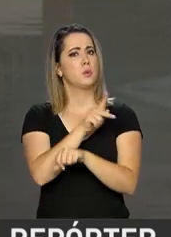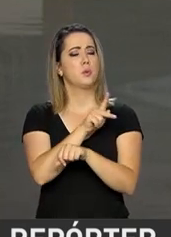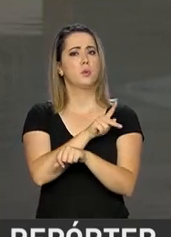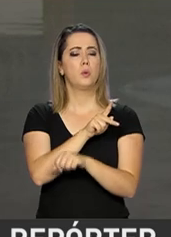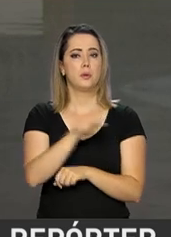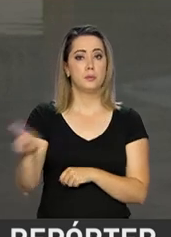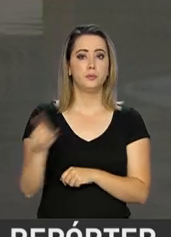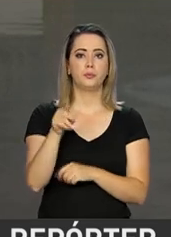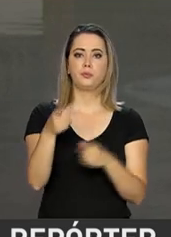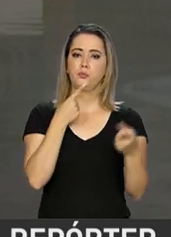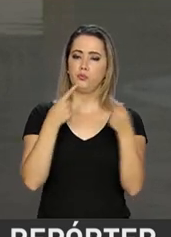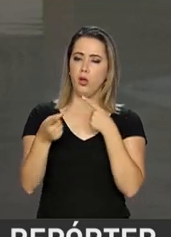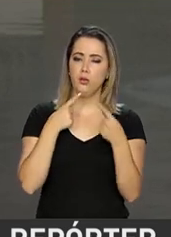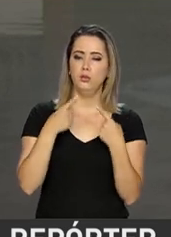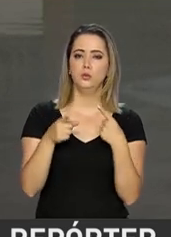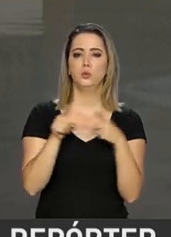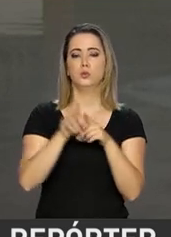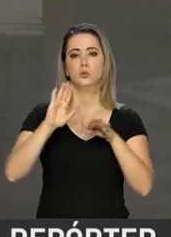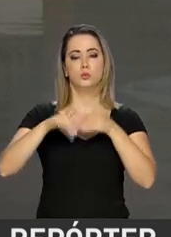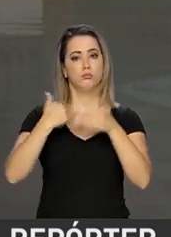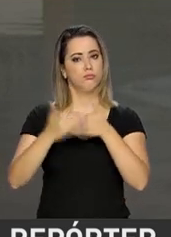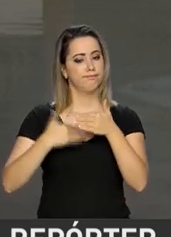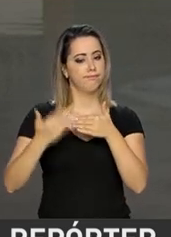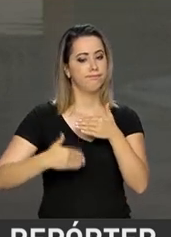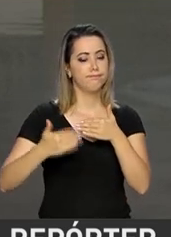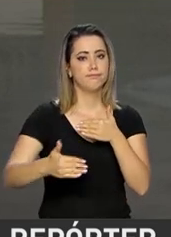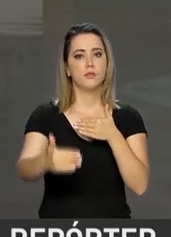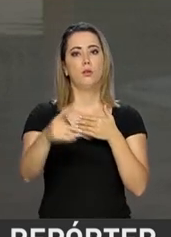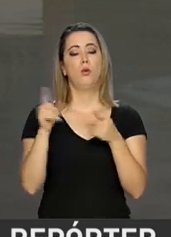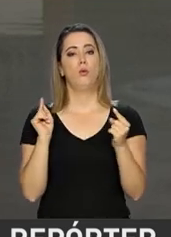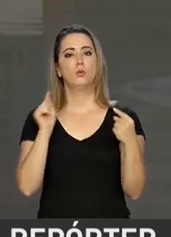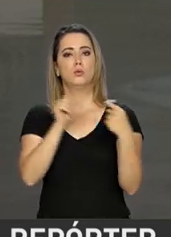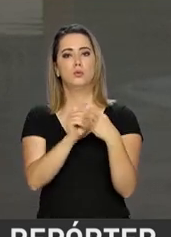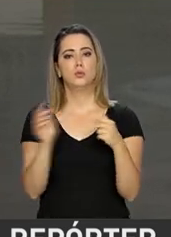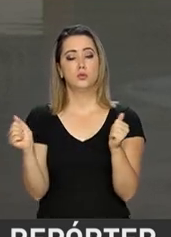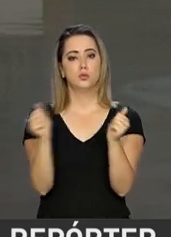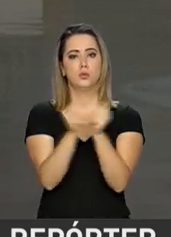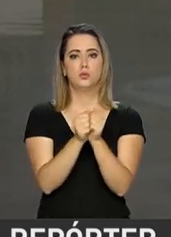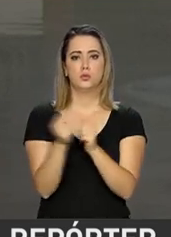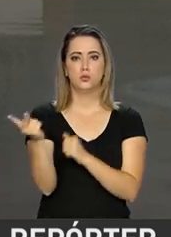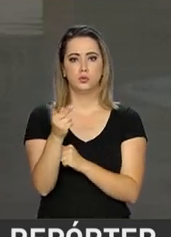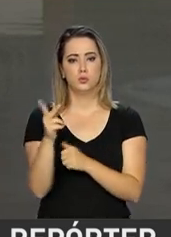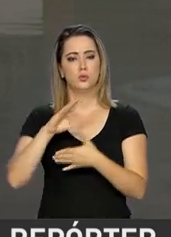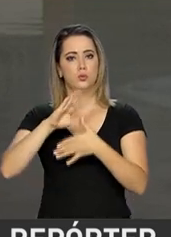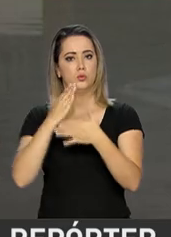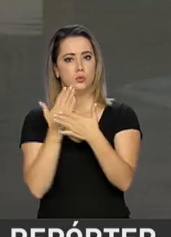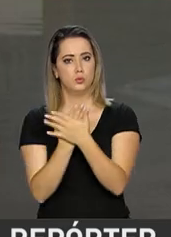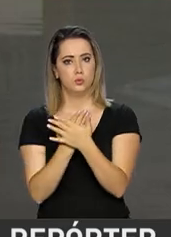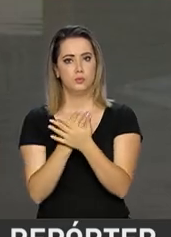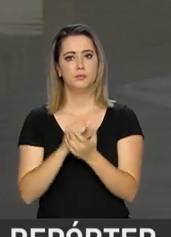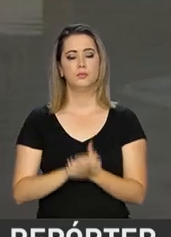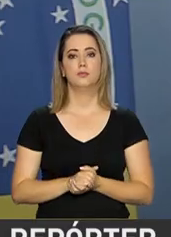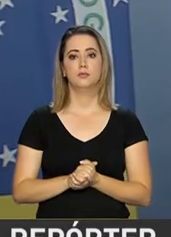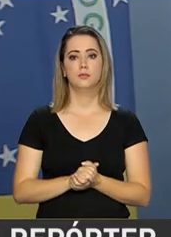discutir os próximos passos os próximos objetivos conjuntos do mercosul